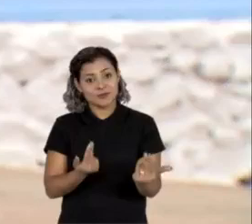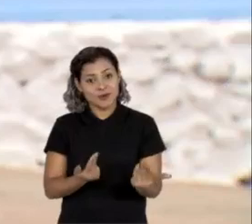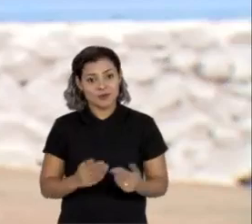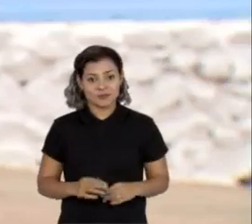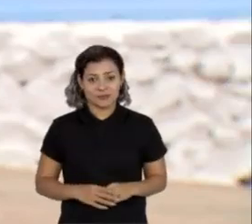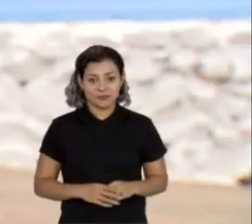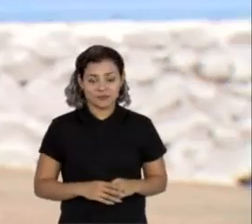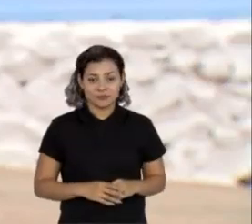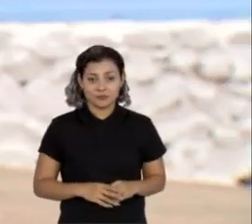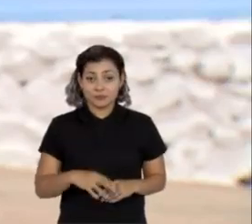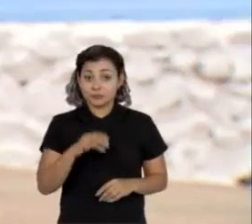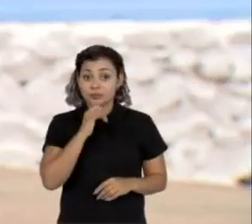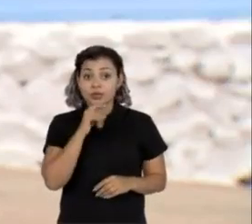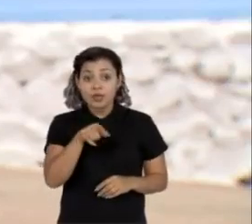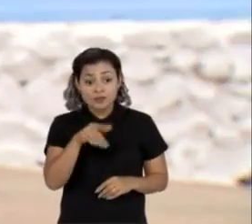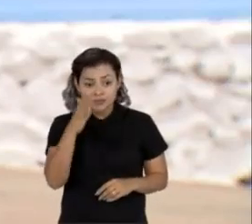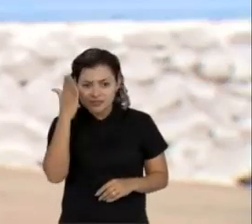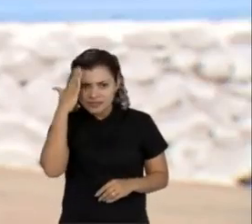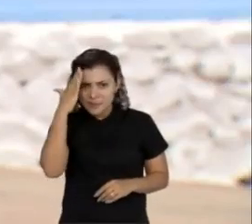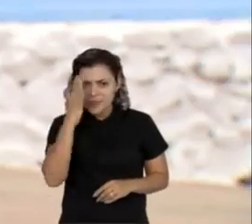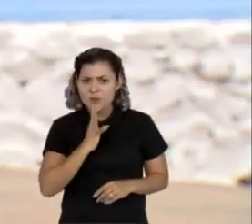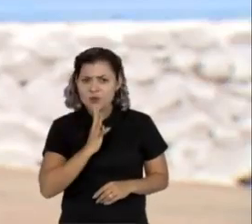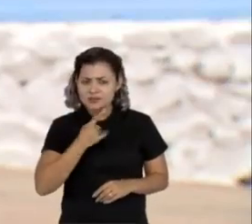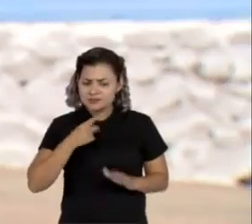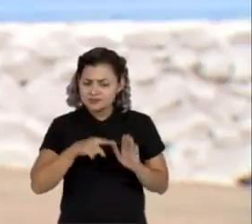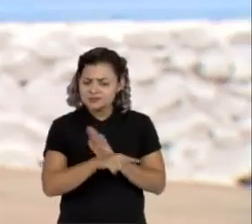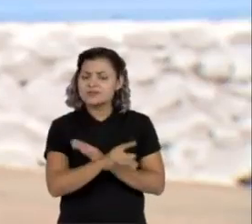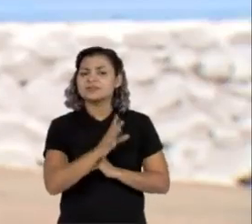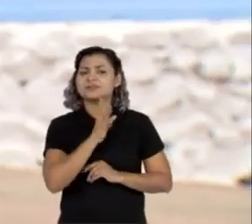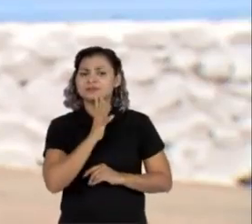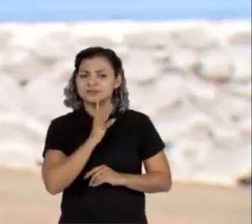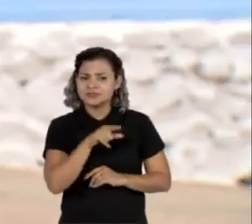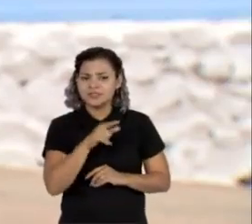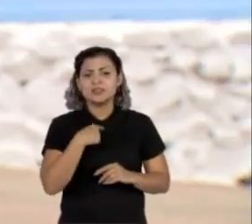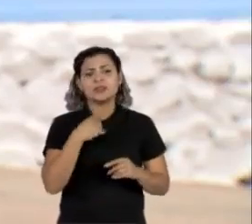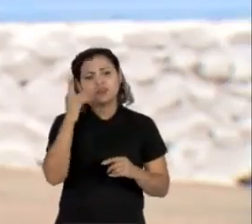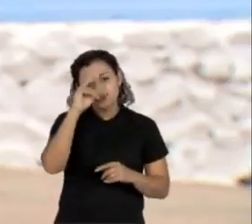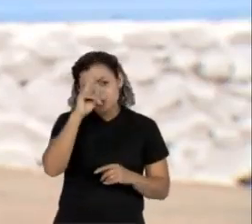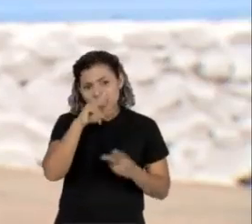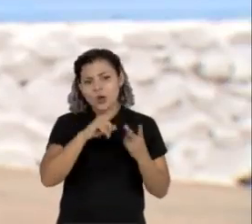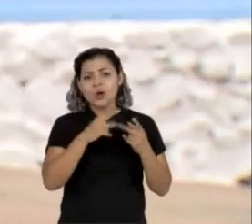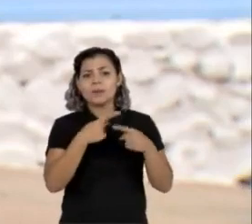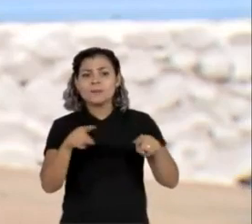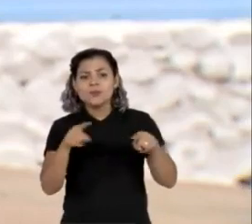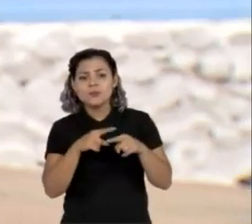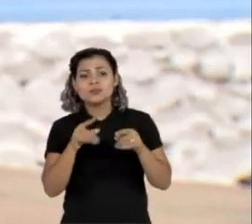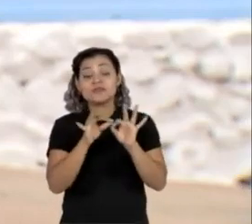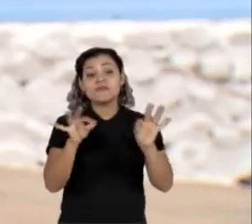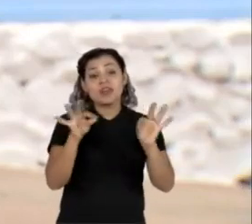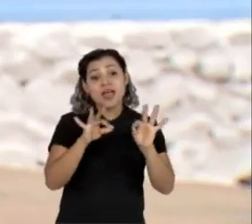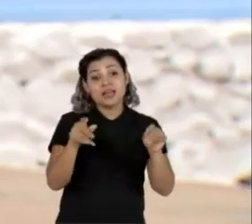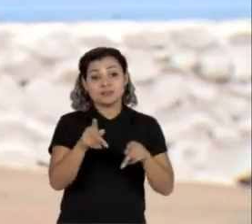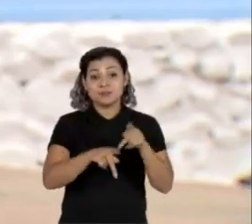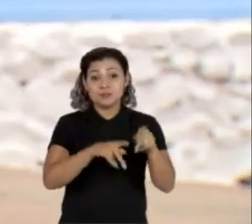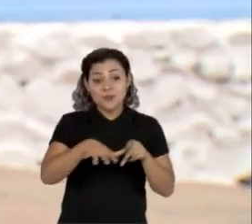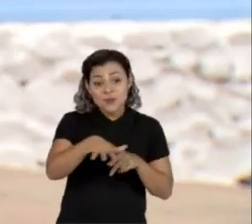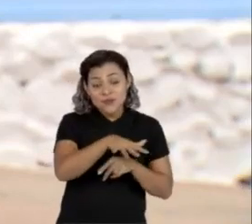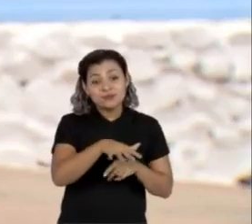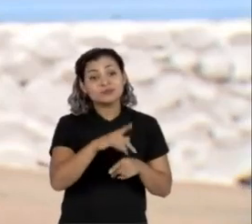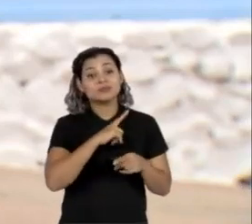Elas sabiam muito mais do que eu imaginava. Muitas histórias, muitas cantigas, muitos ditos populares. Então a